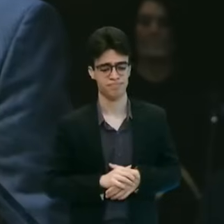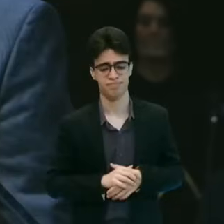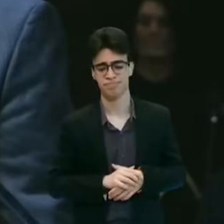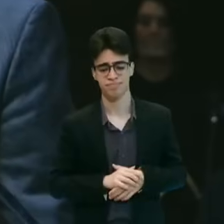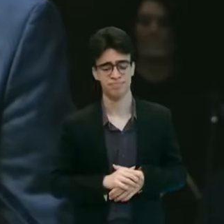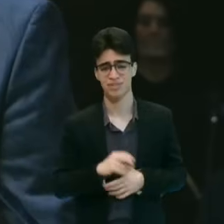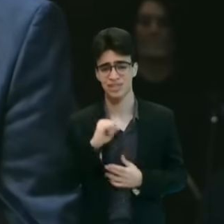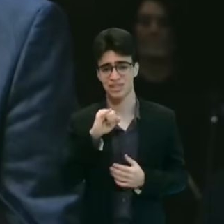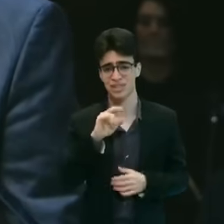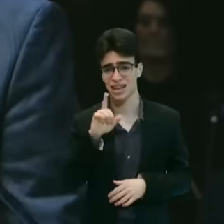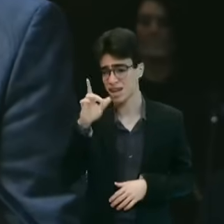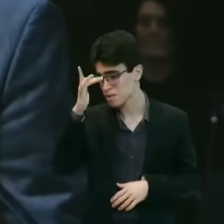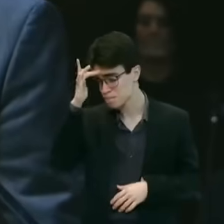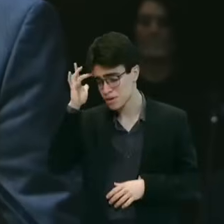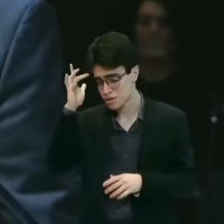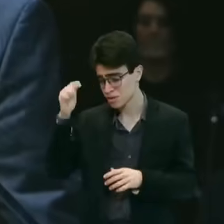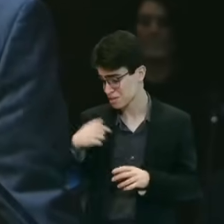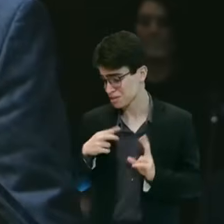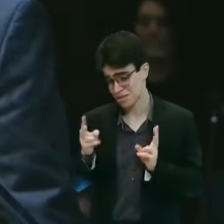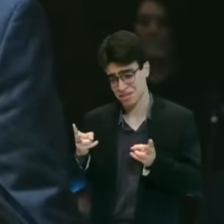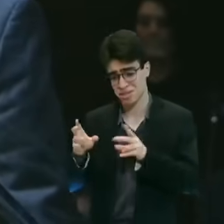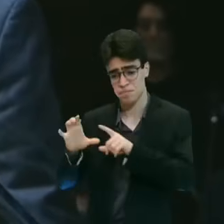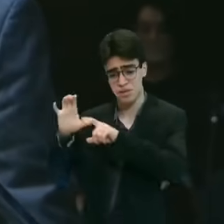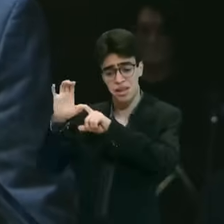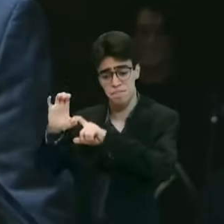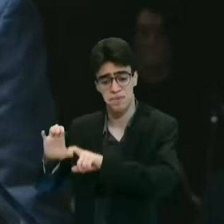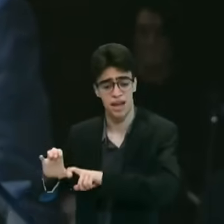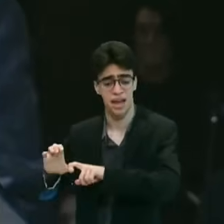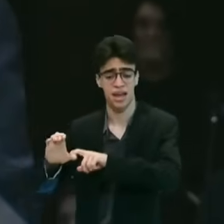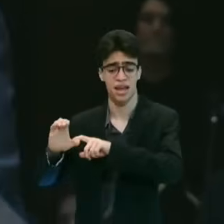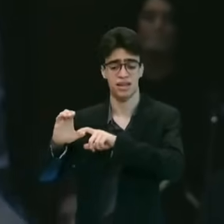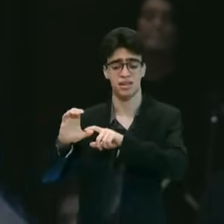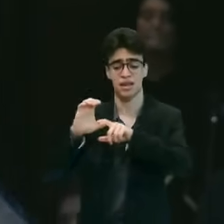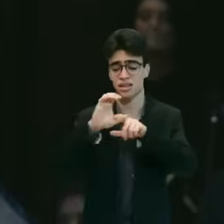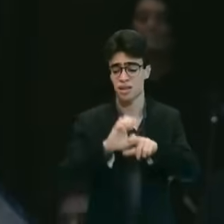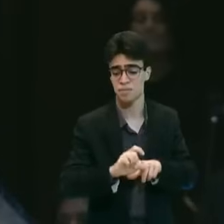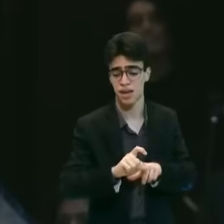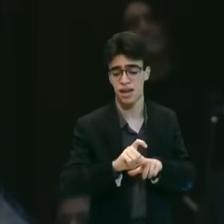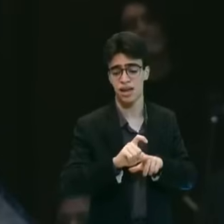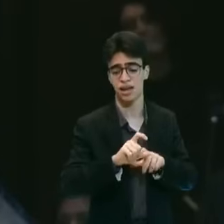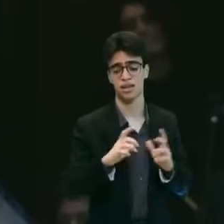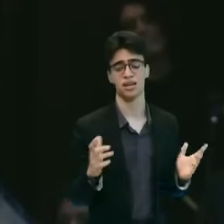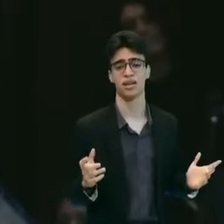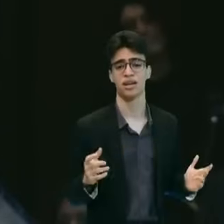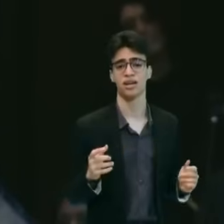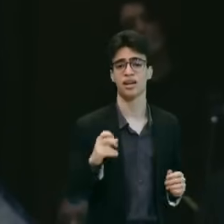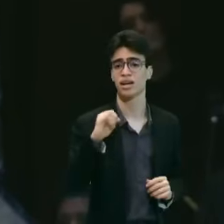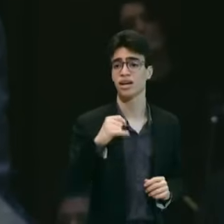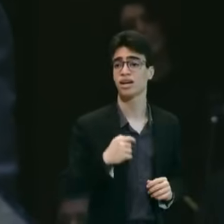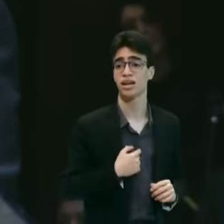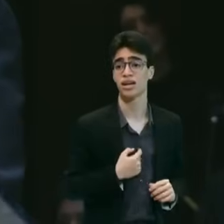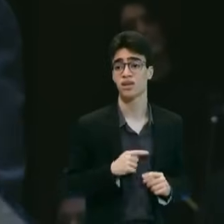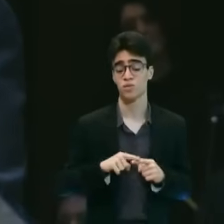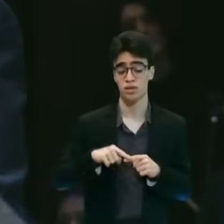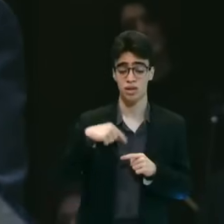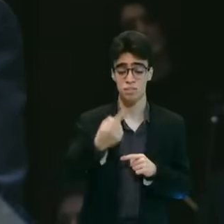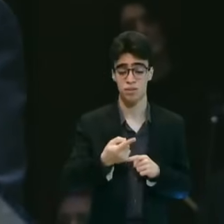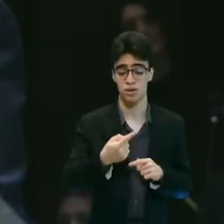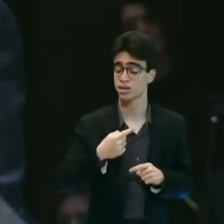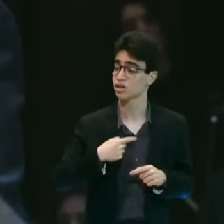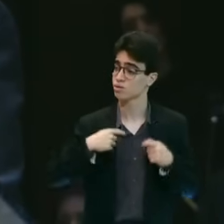Quem não depende de alguém? E quem em algum momento não vai prestar contas a